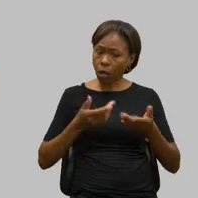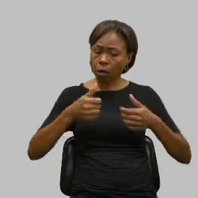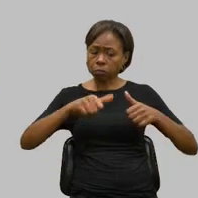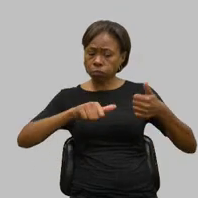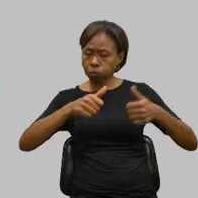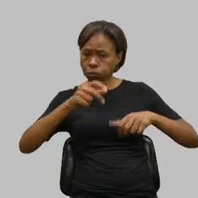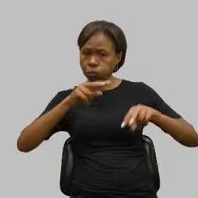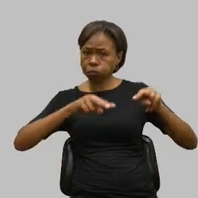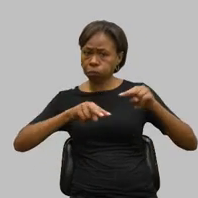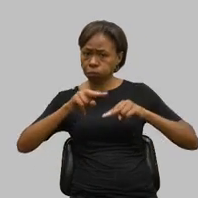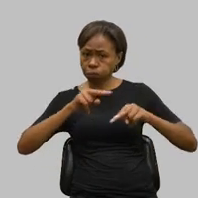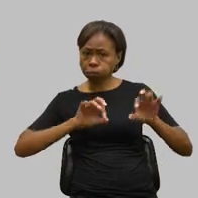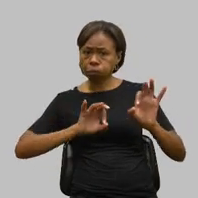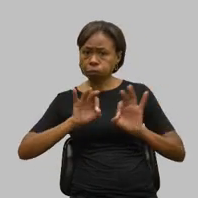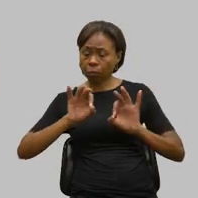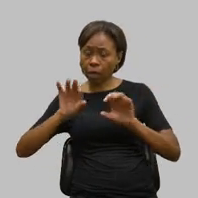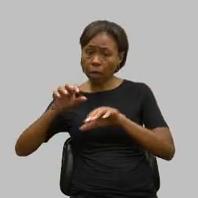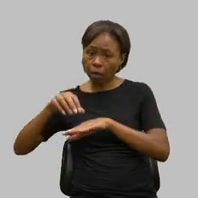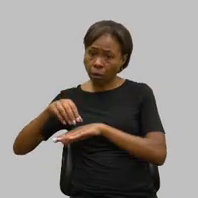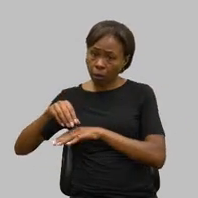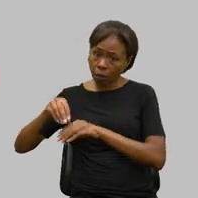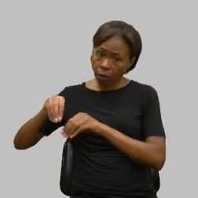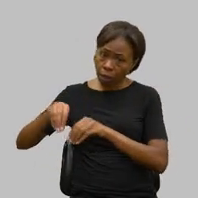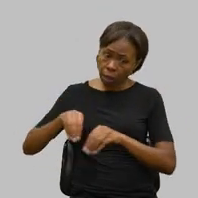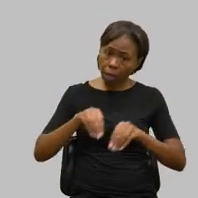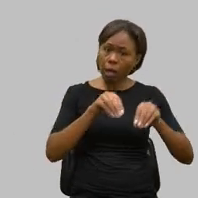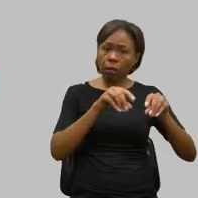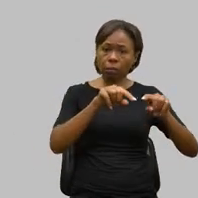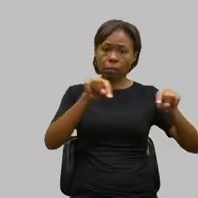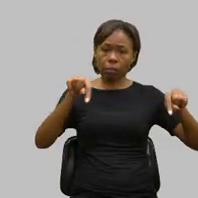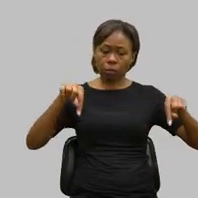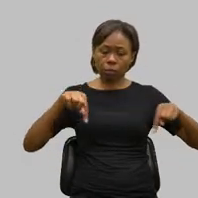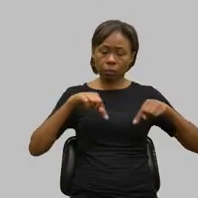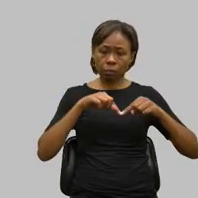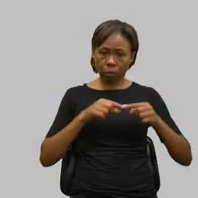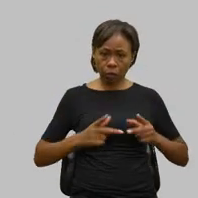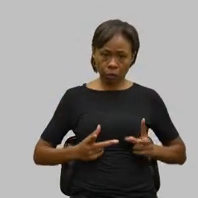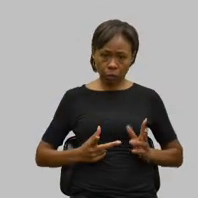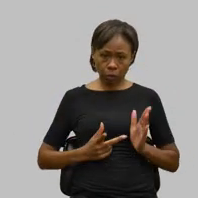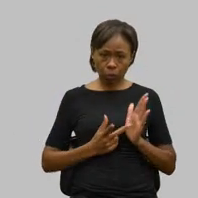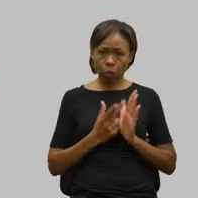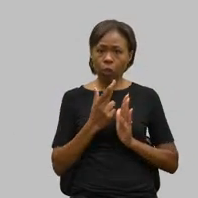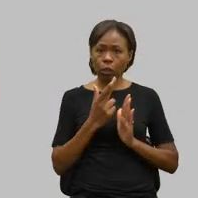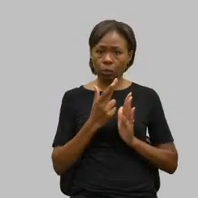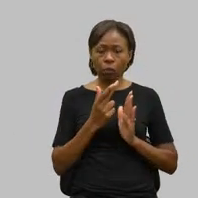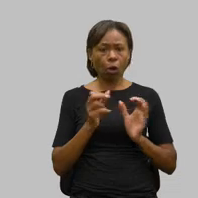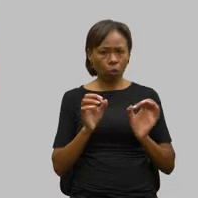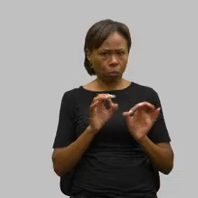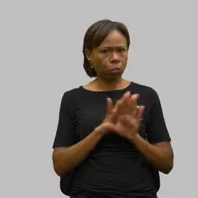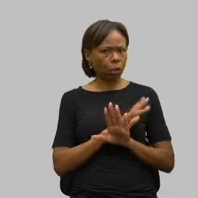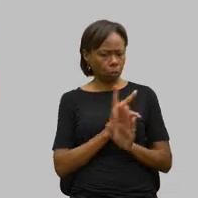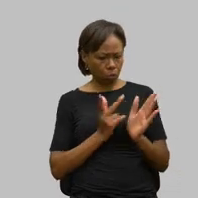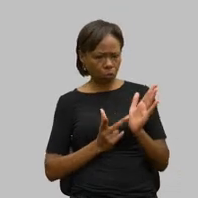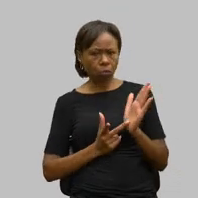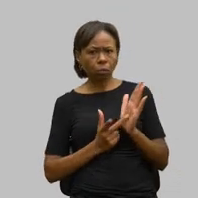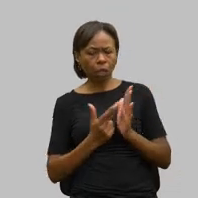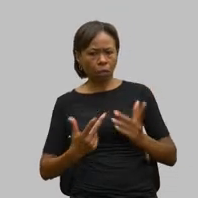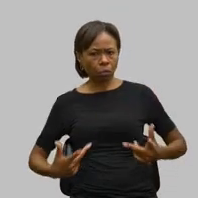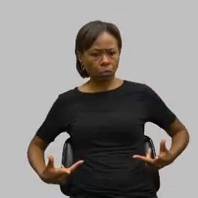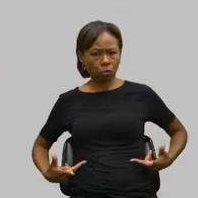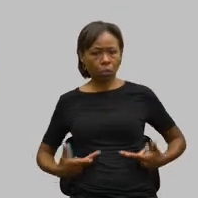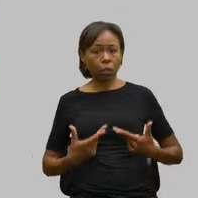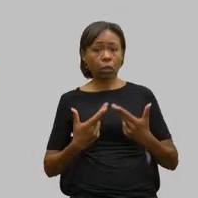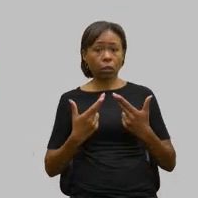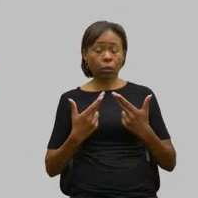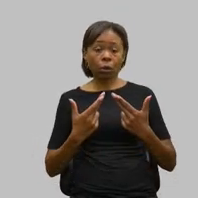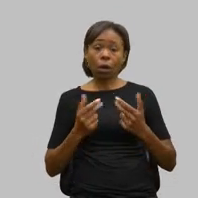paciente lá para a sala de cirurgia. Opera, aí o anatomotológico veio